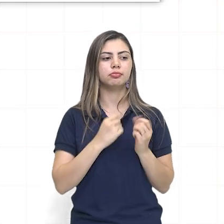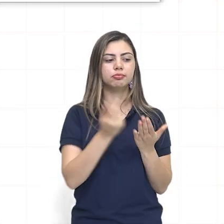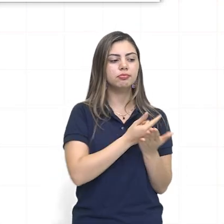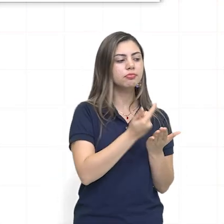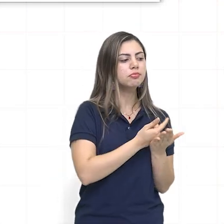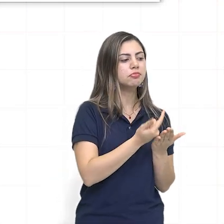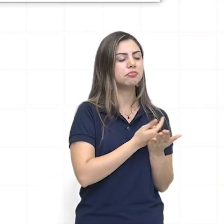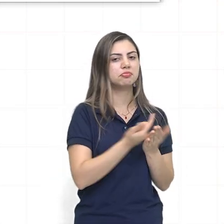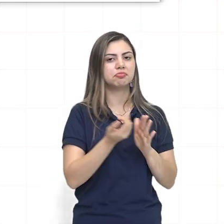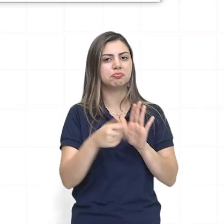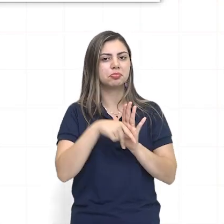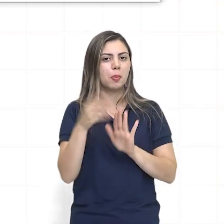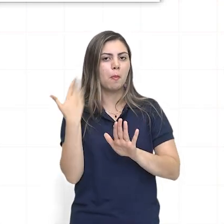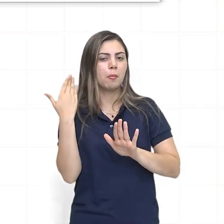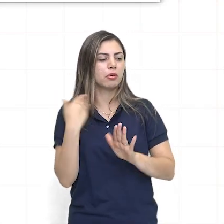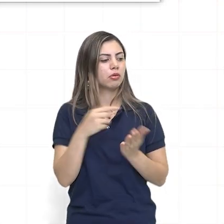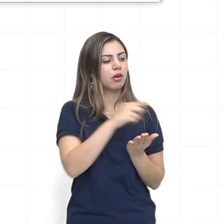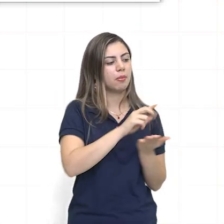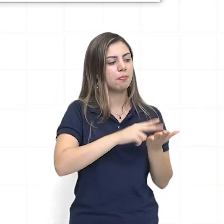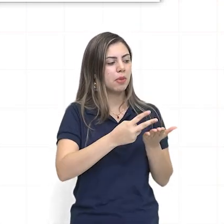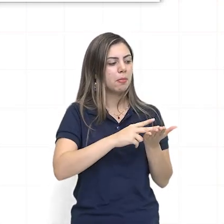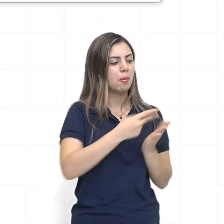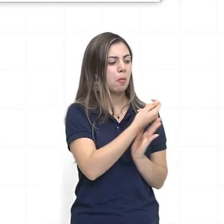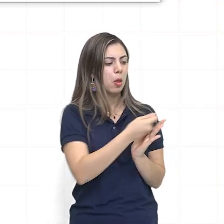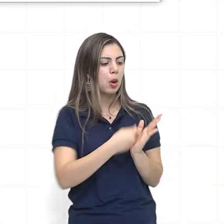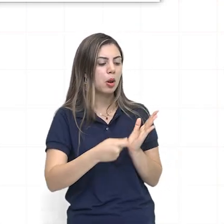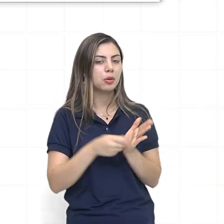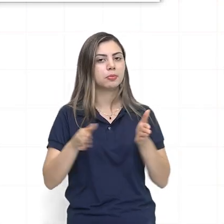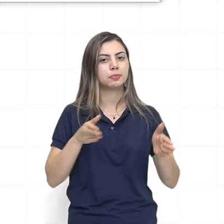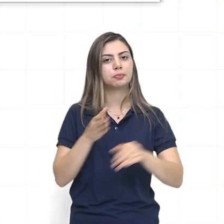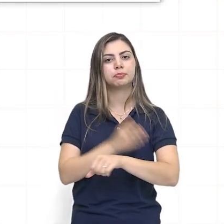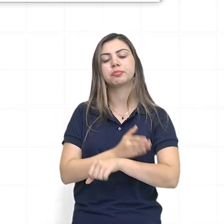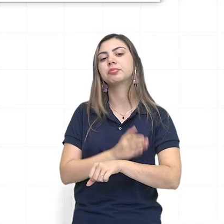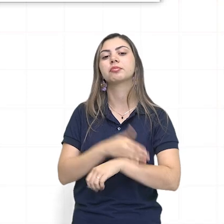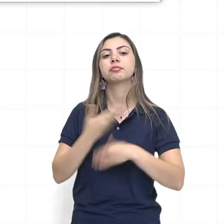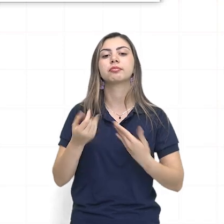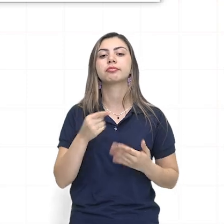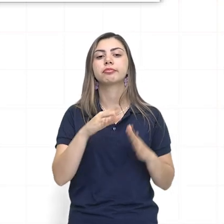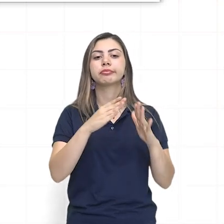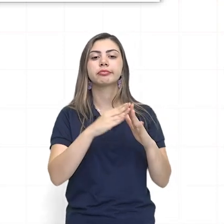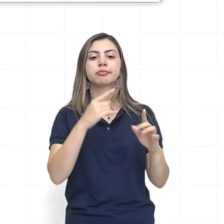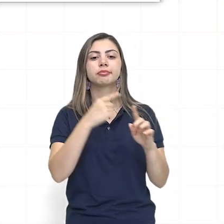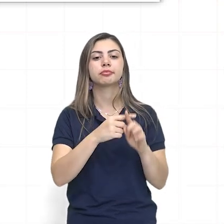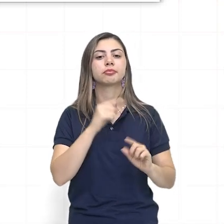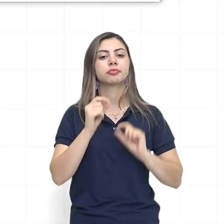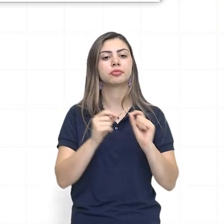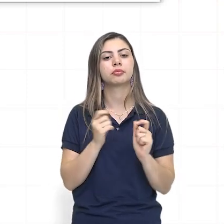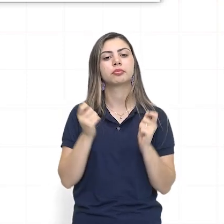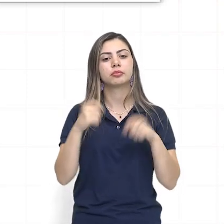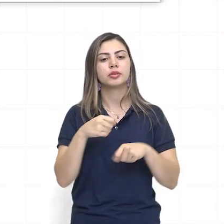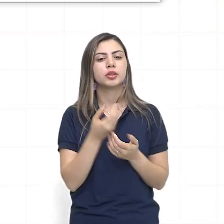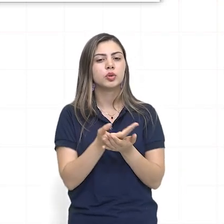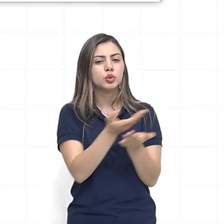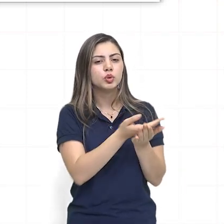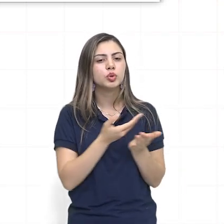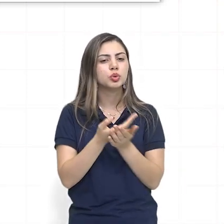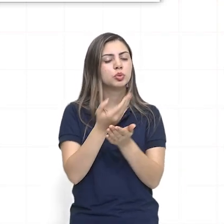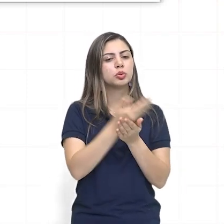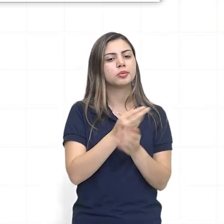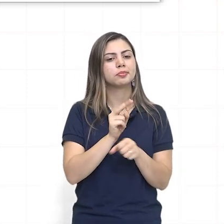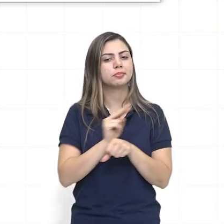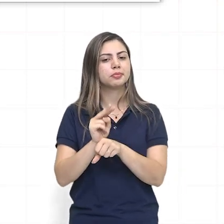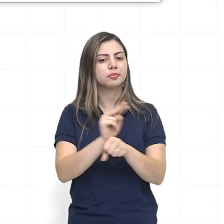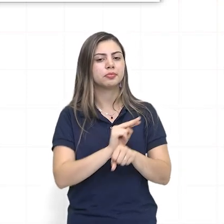da antiguidade para a Idade Média. O certo é que a igreja apreciou, preservou,